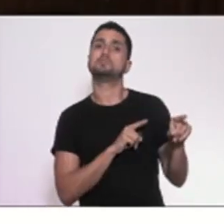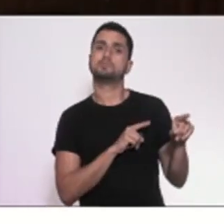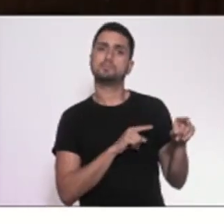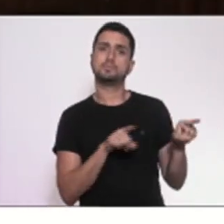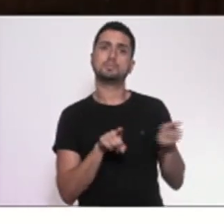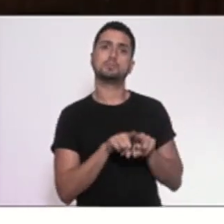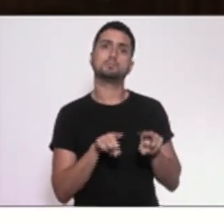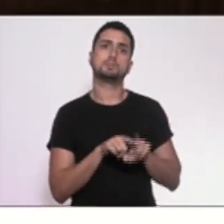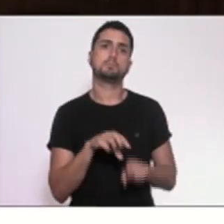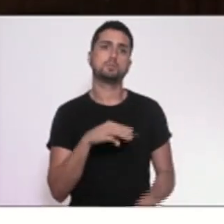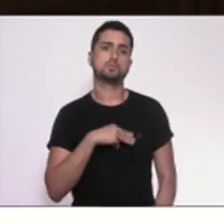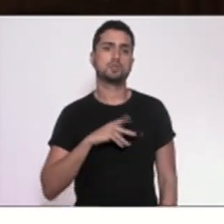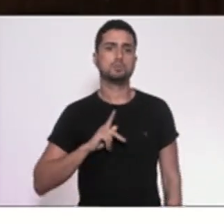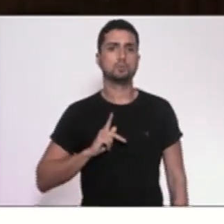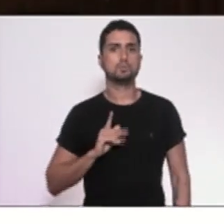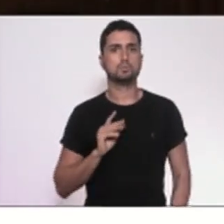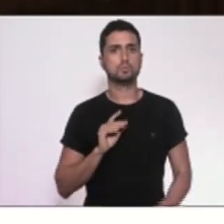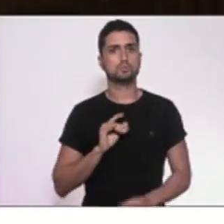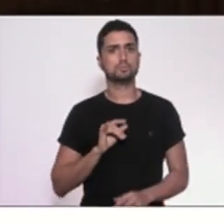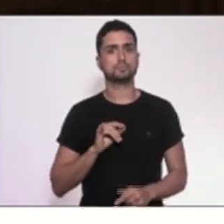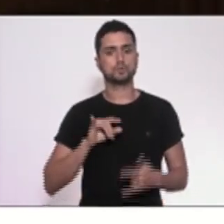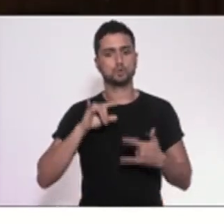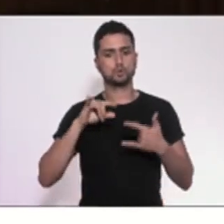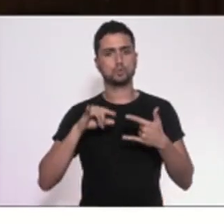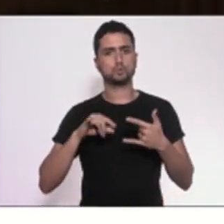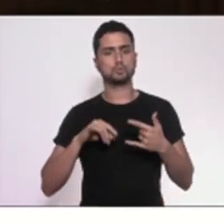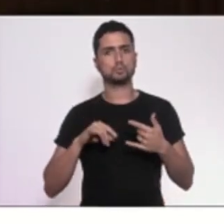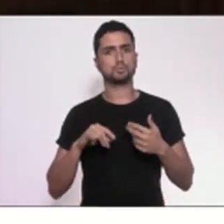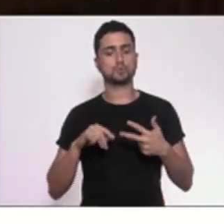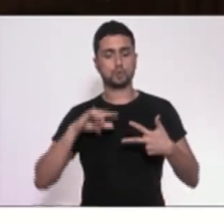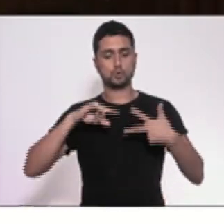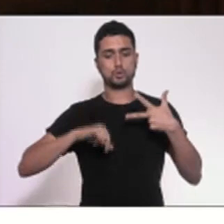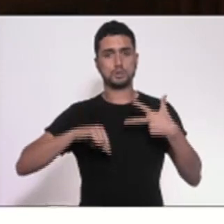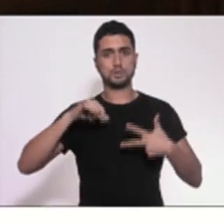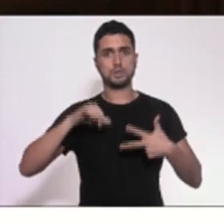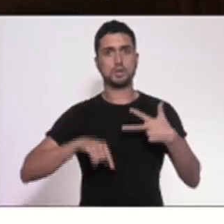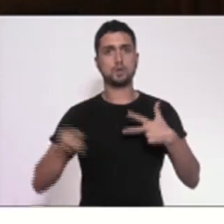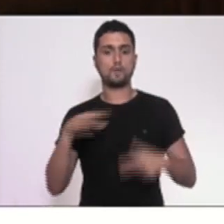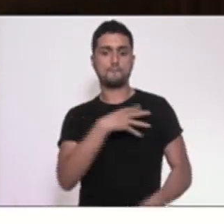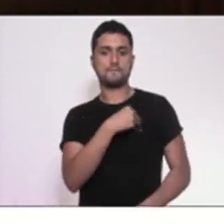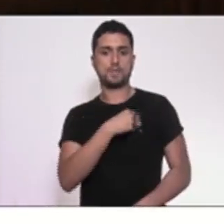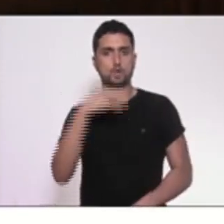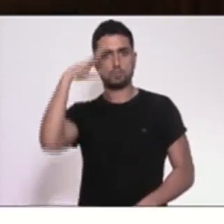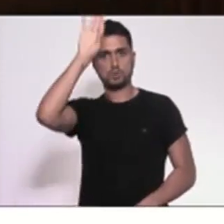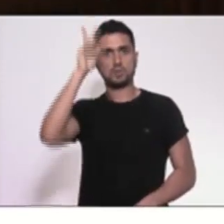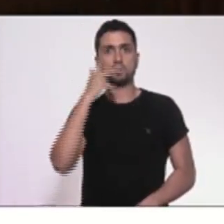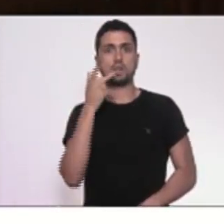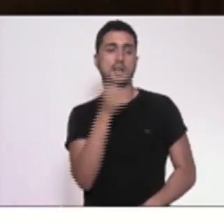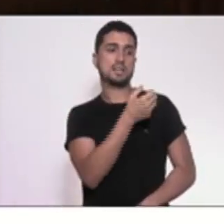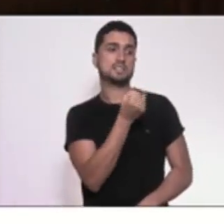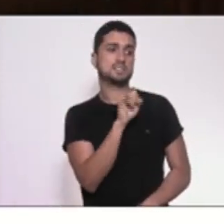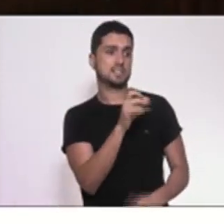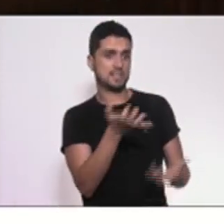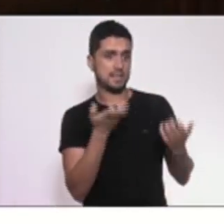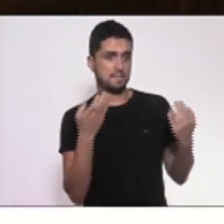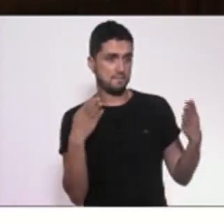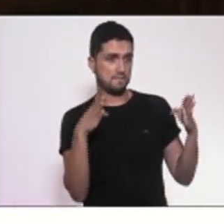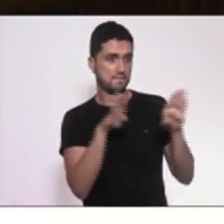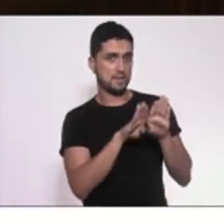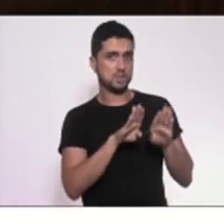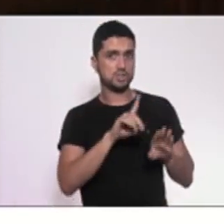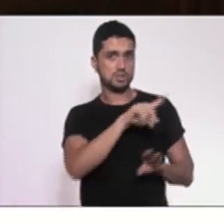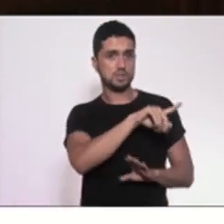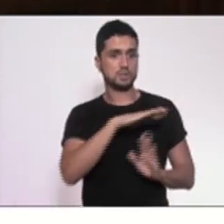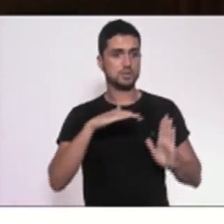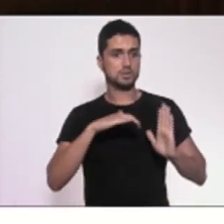Ministério Público. Quando o filho dele diz que para fechar o Supremo basta um cabo e um soldado, está colocando o Supremo